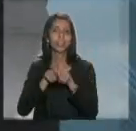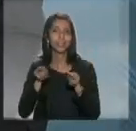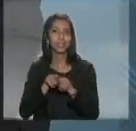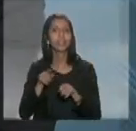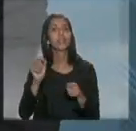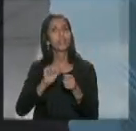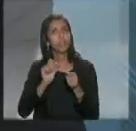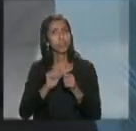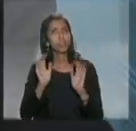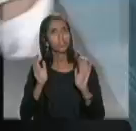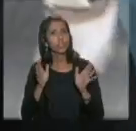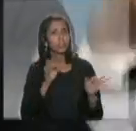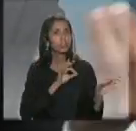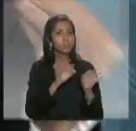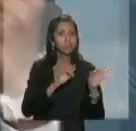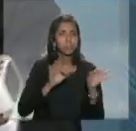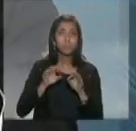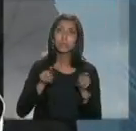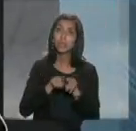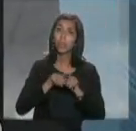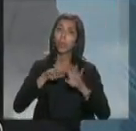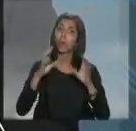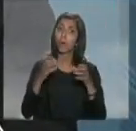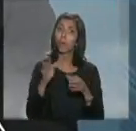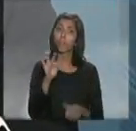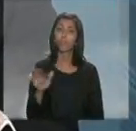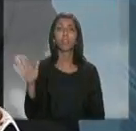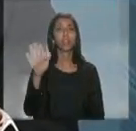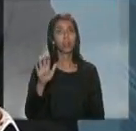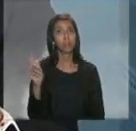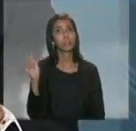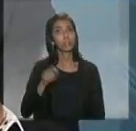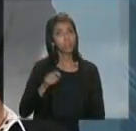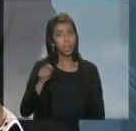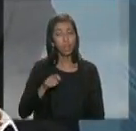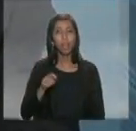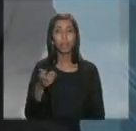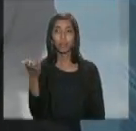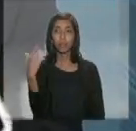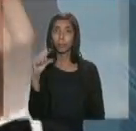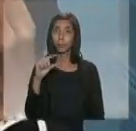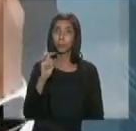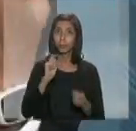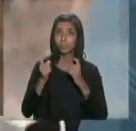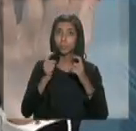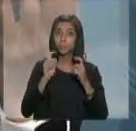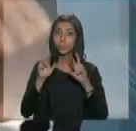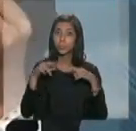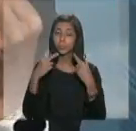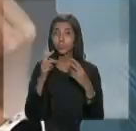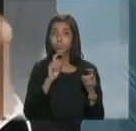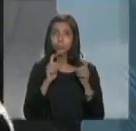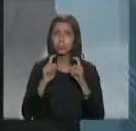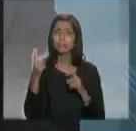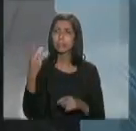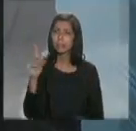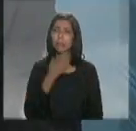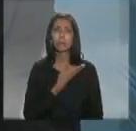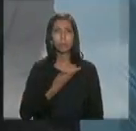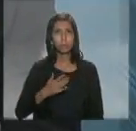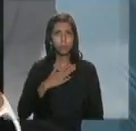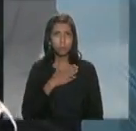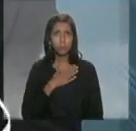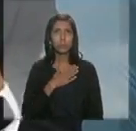também, que já faz, Secretaria de Planejamento, e órgãos até federais também. A gente teve uma reunião com o pessoal da Receita Federal e eles